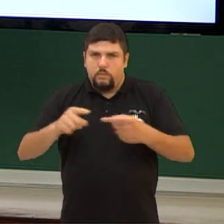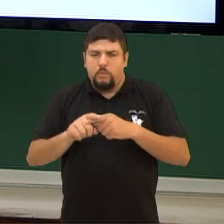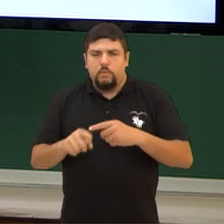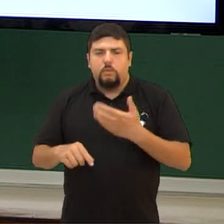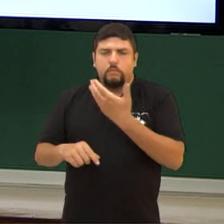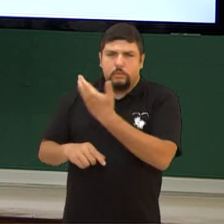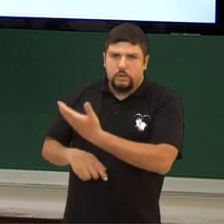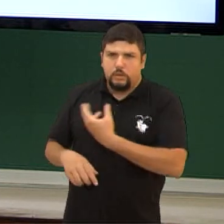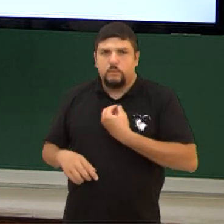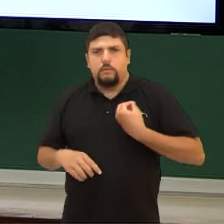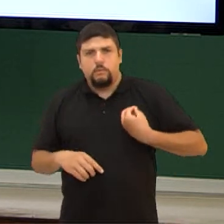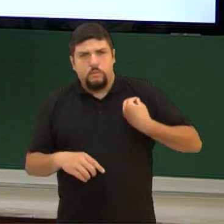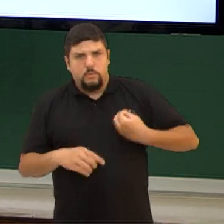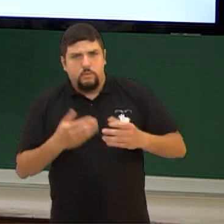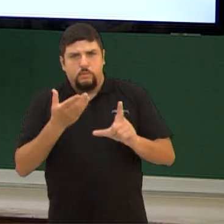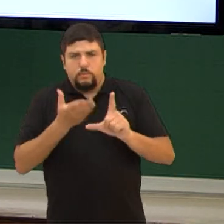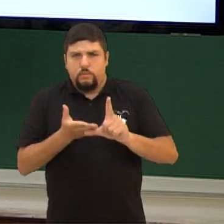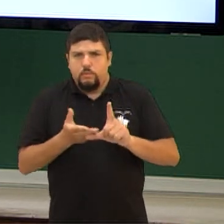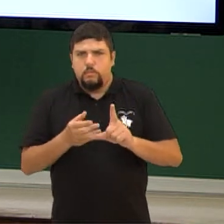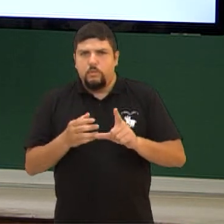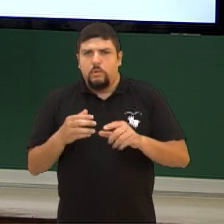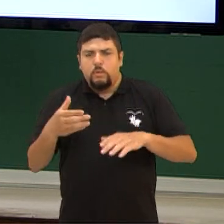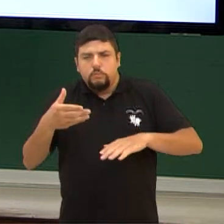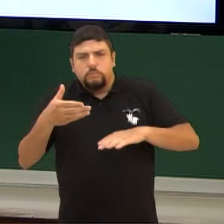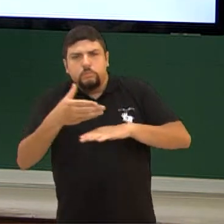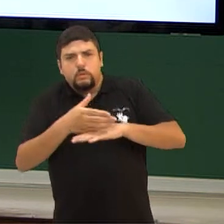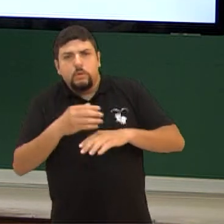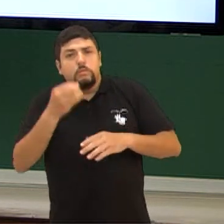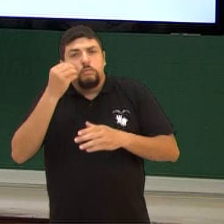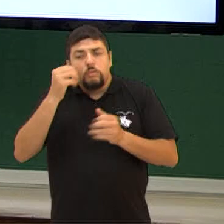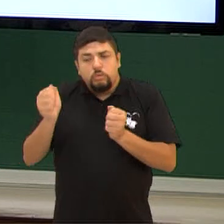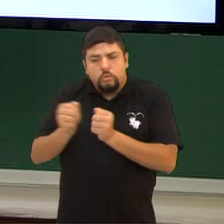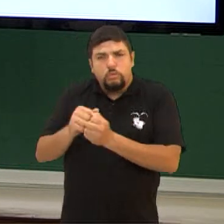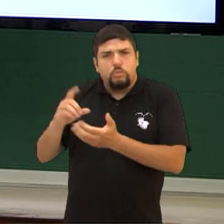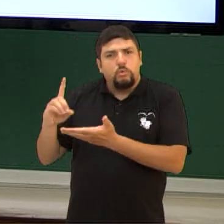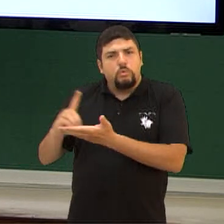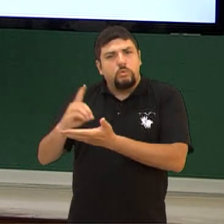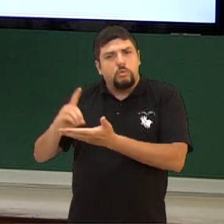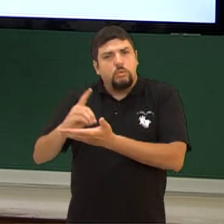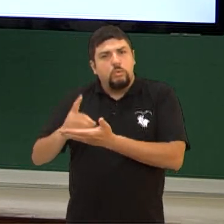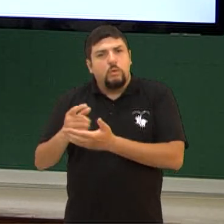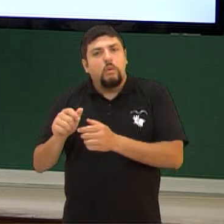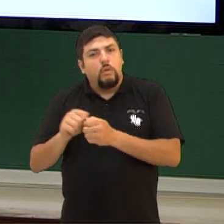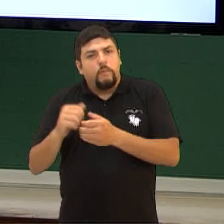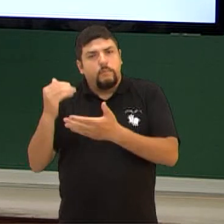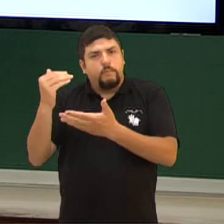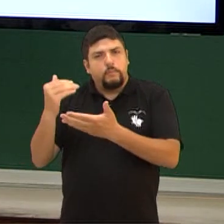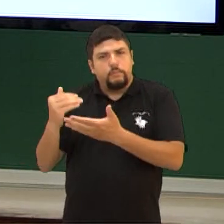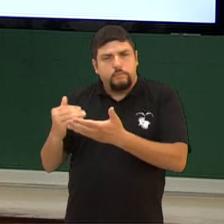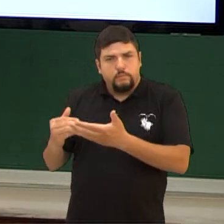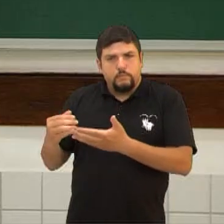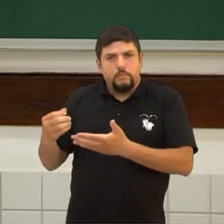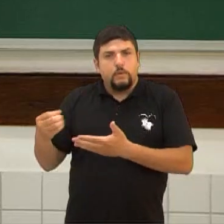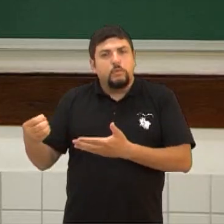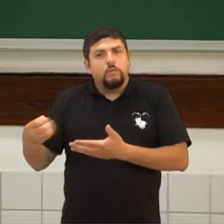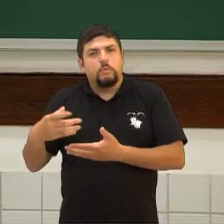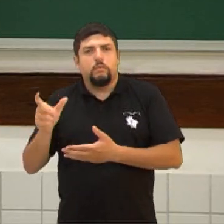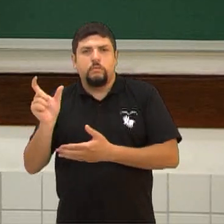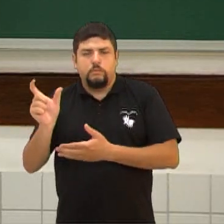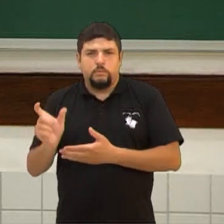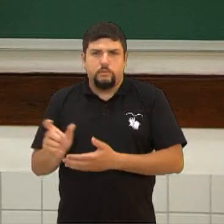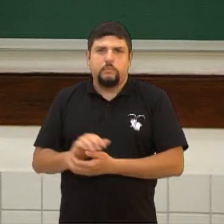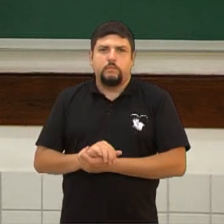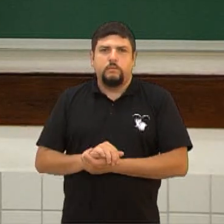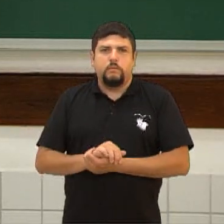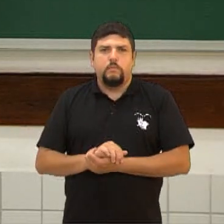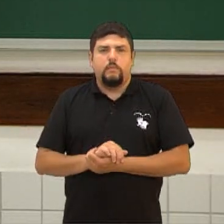vocês, acessem ele. Pega um dicionário e faz uma lista de palavras novas, tá? Para mim, gente, como professor, quando